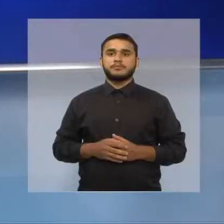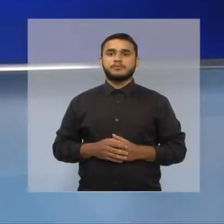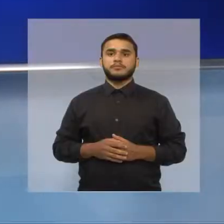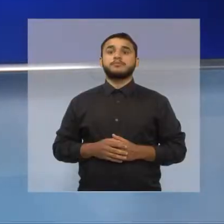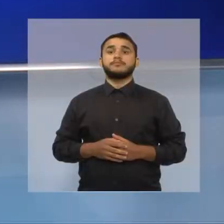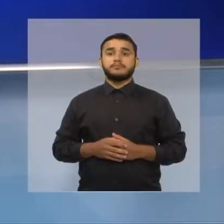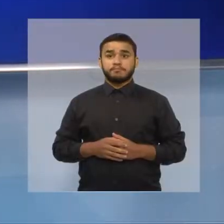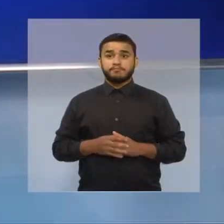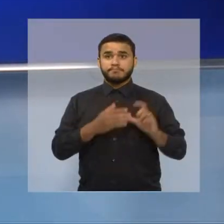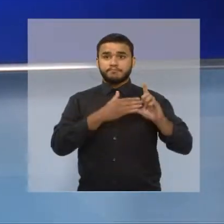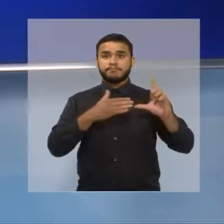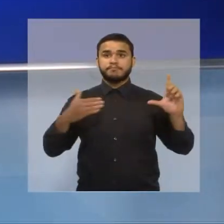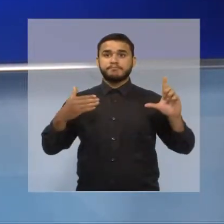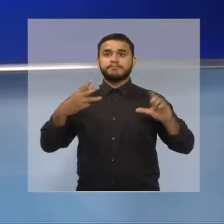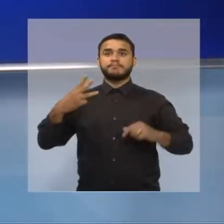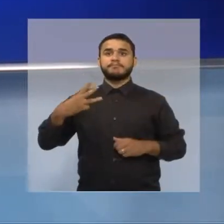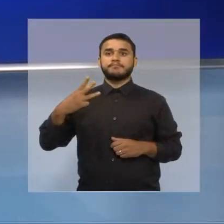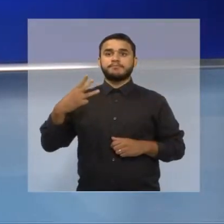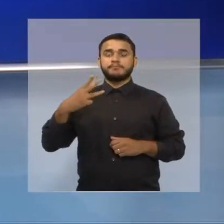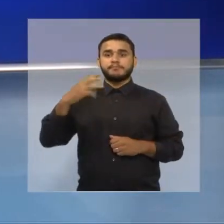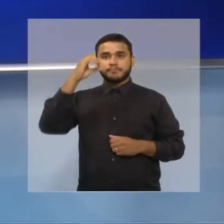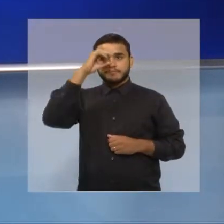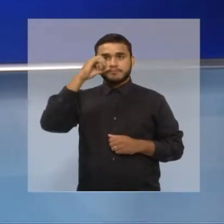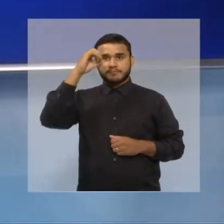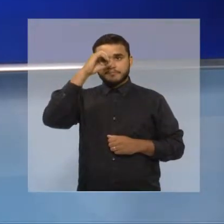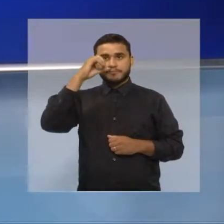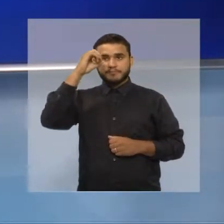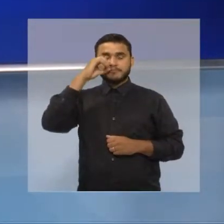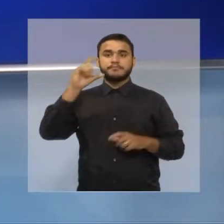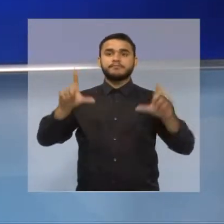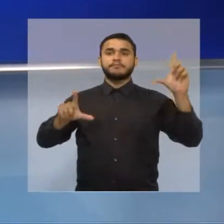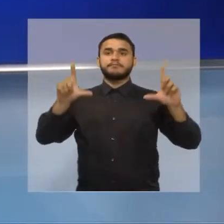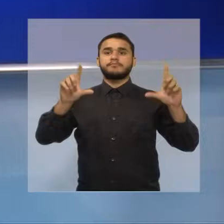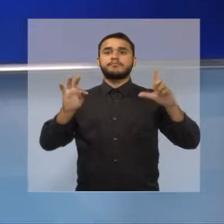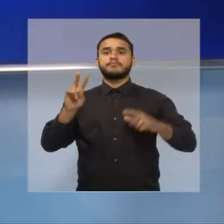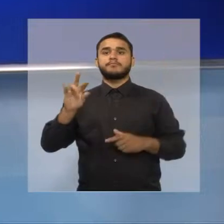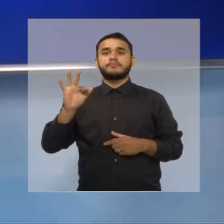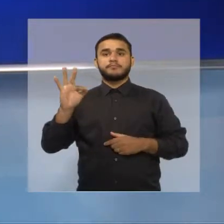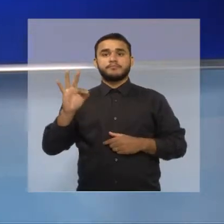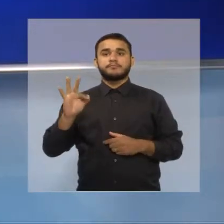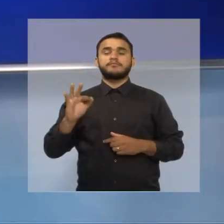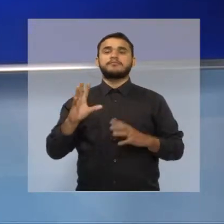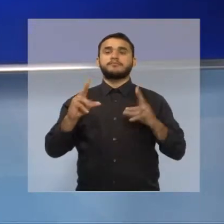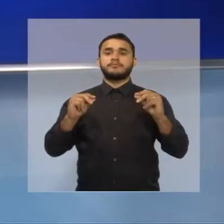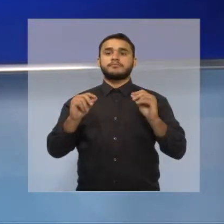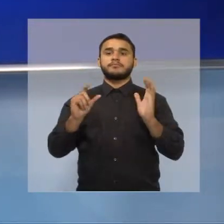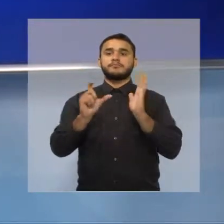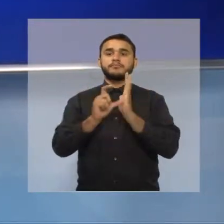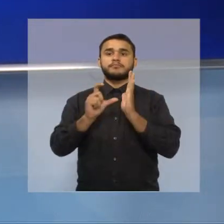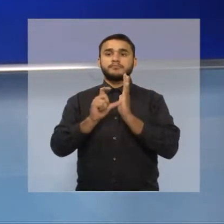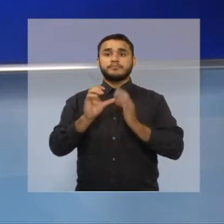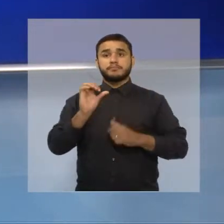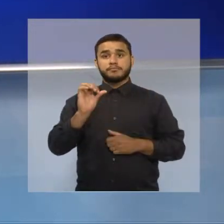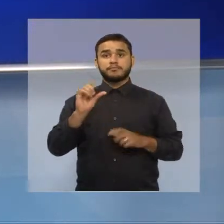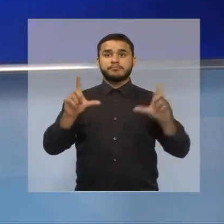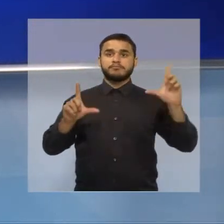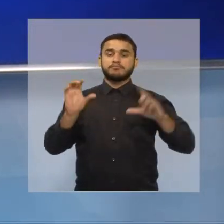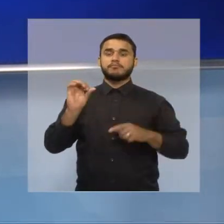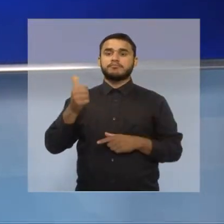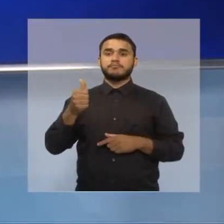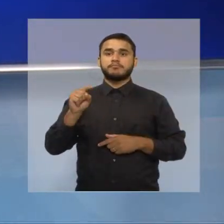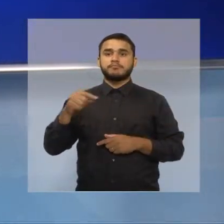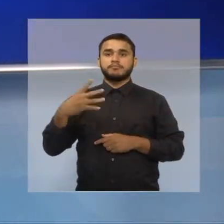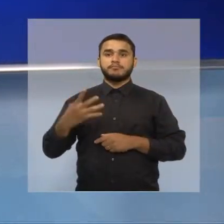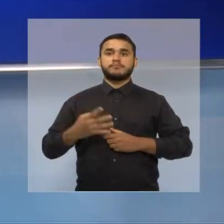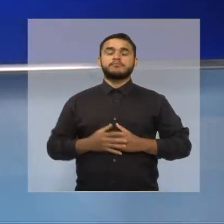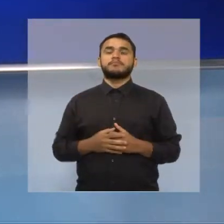Estamos de volta com o terceiro e último bloco do programa Observatório pela TV Fortaleza, canal 6 da Multiplay 61.4 digital. Para você assinante que ligou